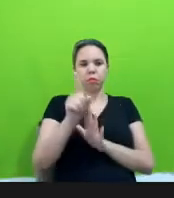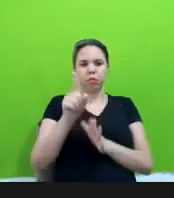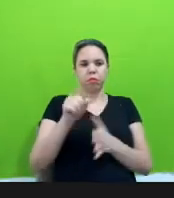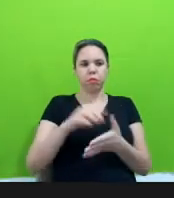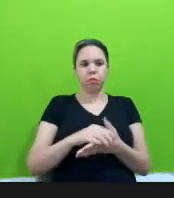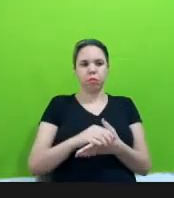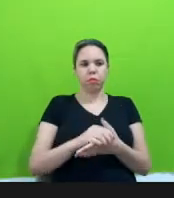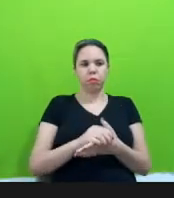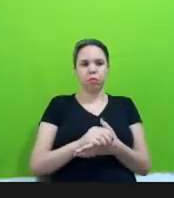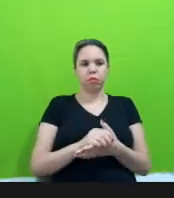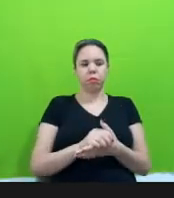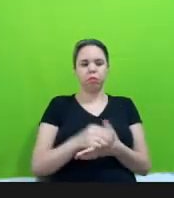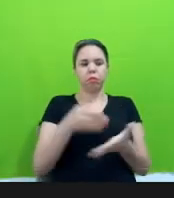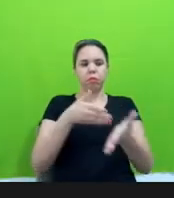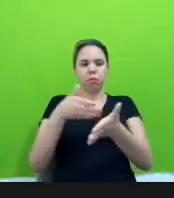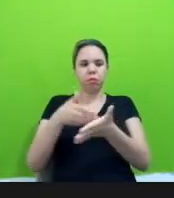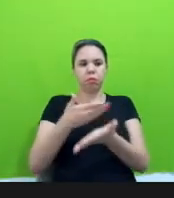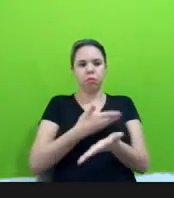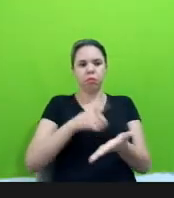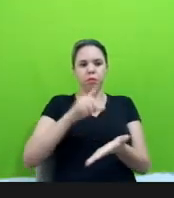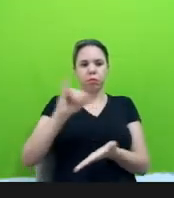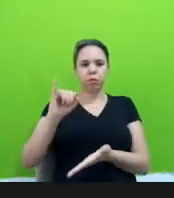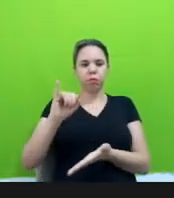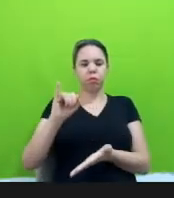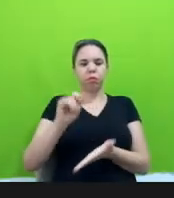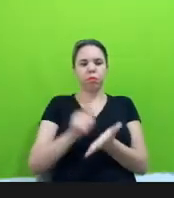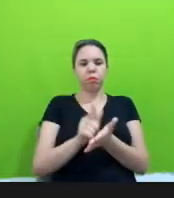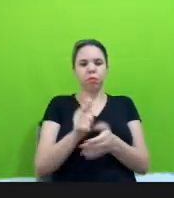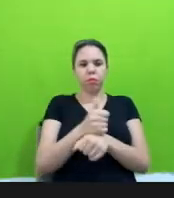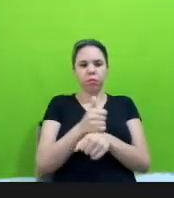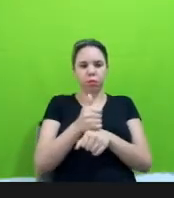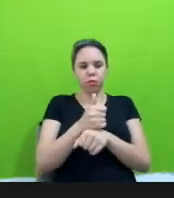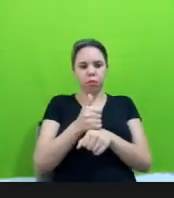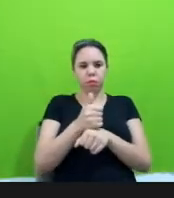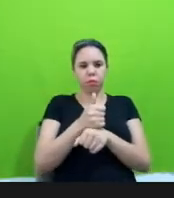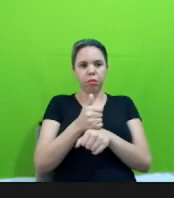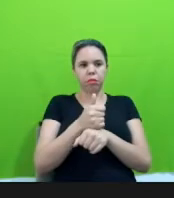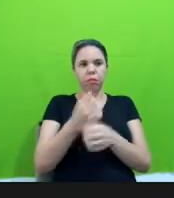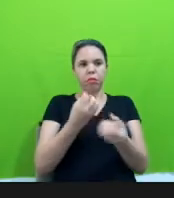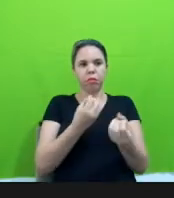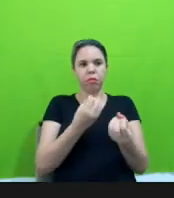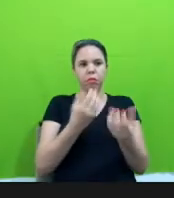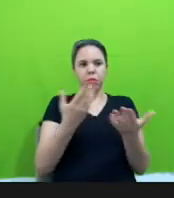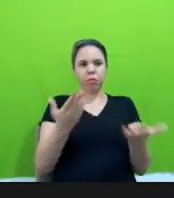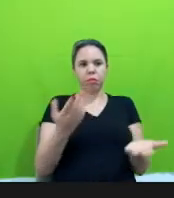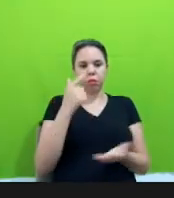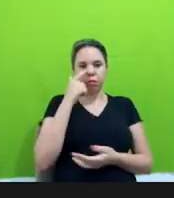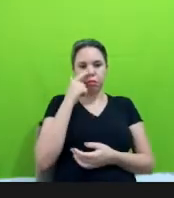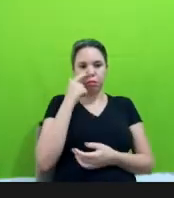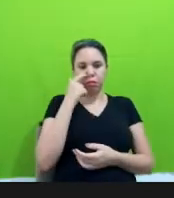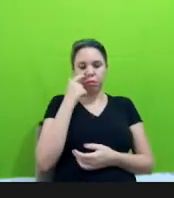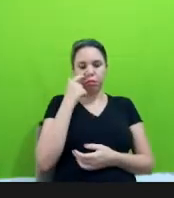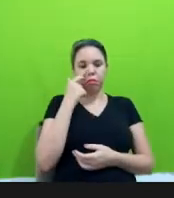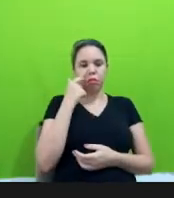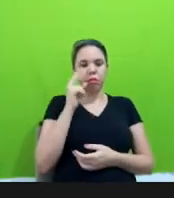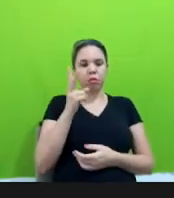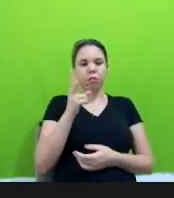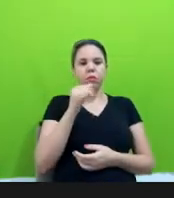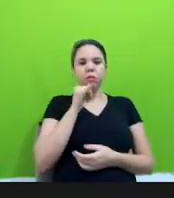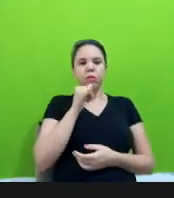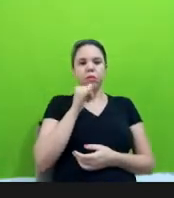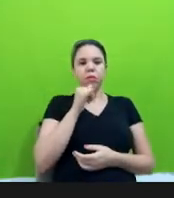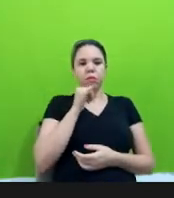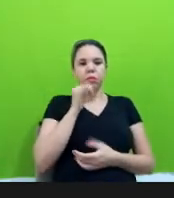focado na política pública, eu acho que a LAI para o jornalismo e o acesso à base de dados, ele tem que estar sempre